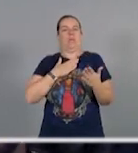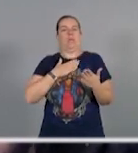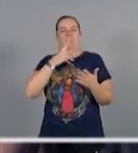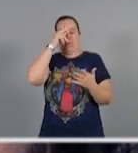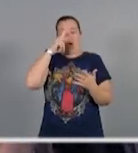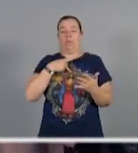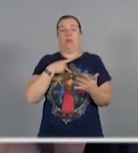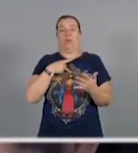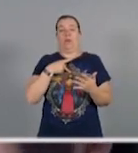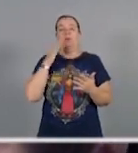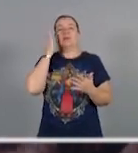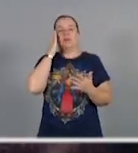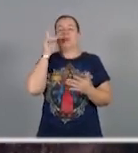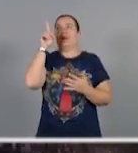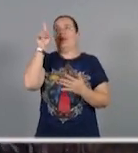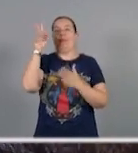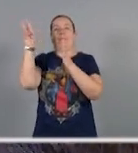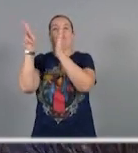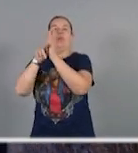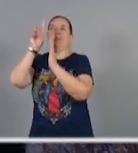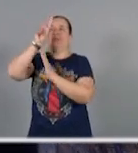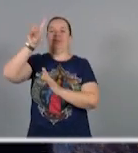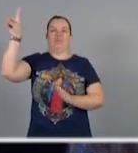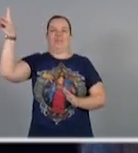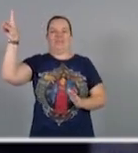sabendo que ela é de Deus.